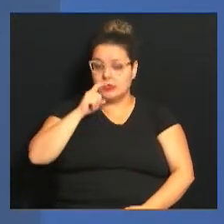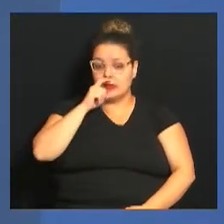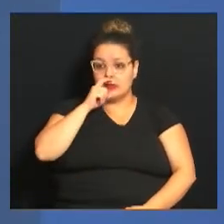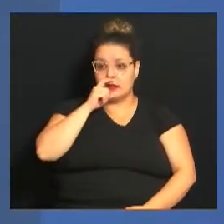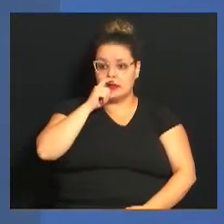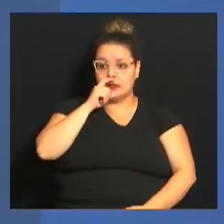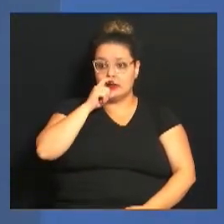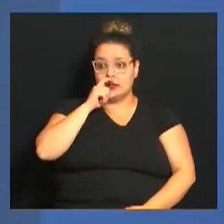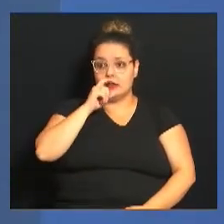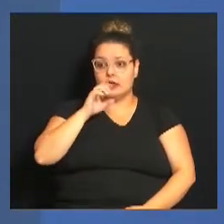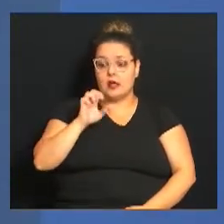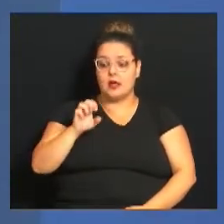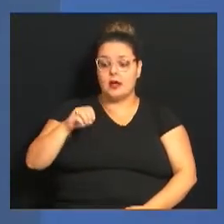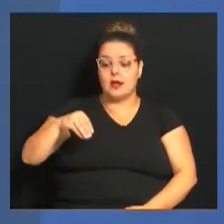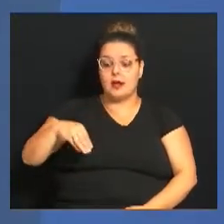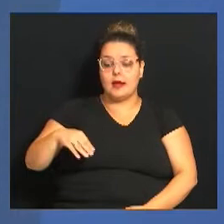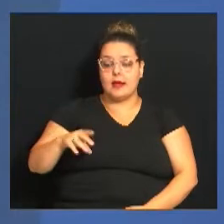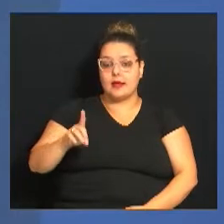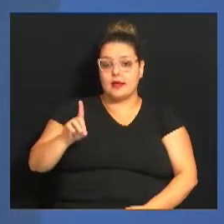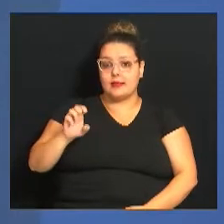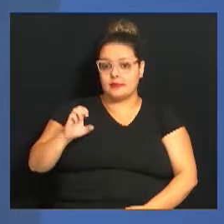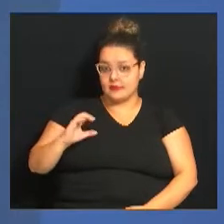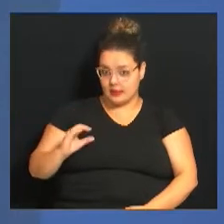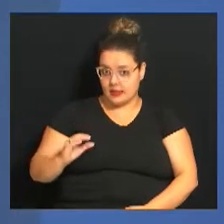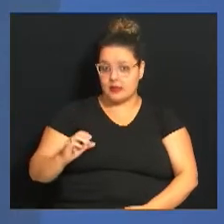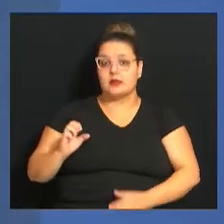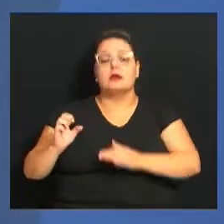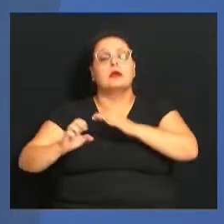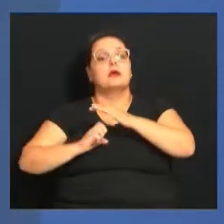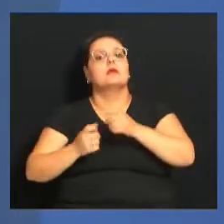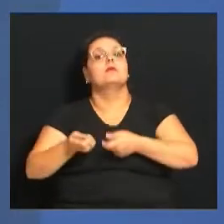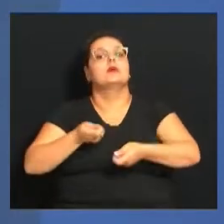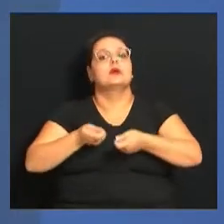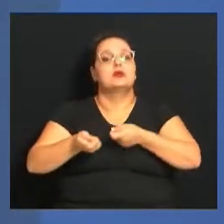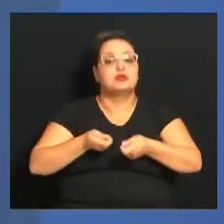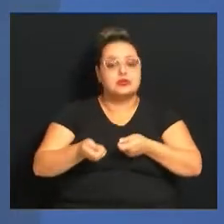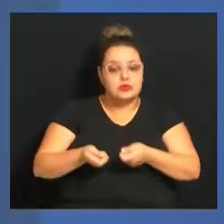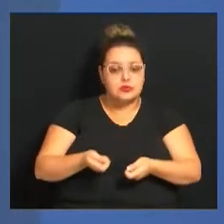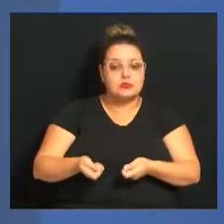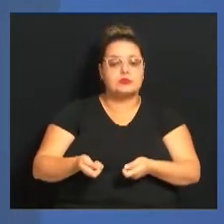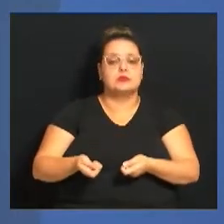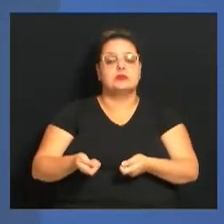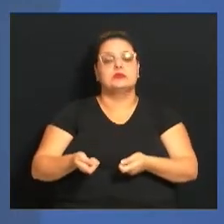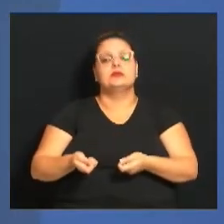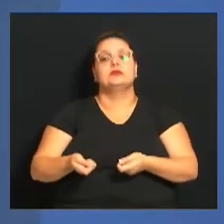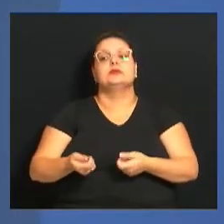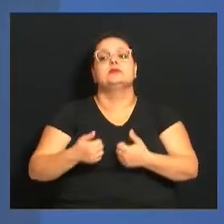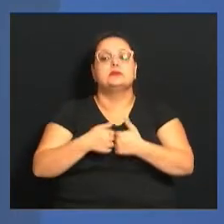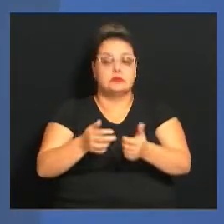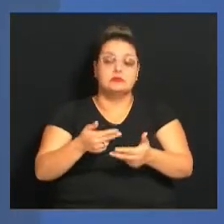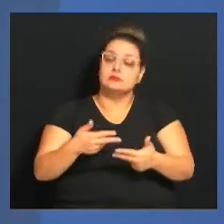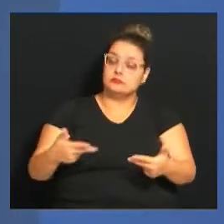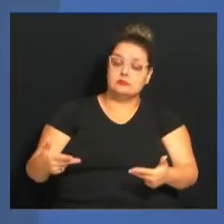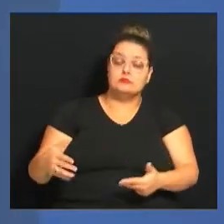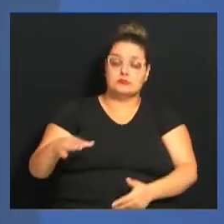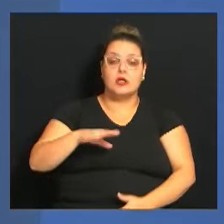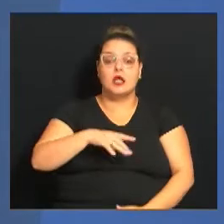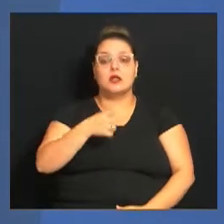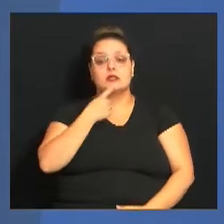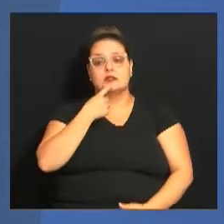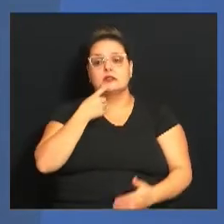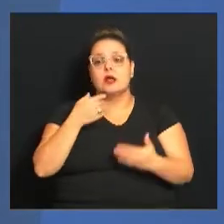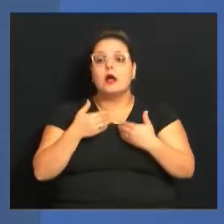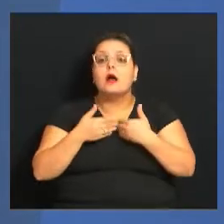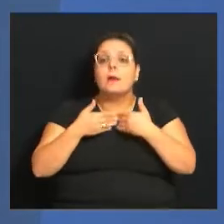a INDEC, a empresa que gerencia o trânsito e o transporte na cidade. A audiência é aberta à